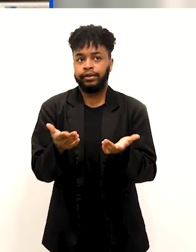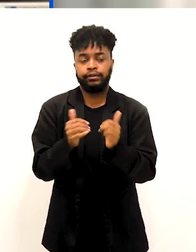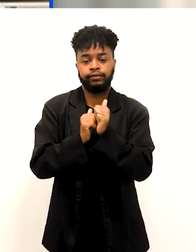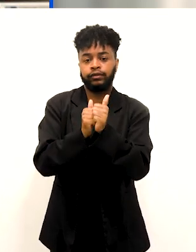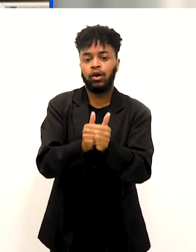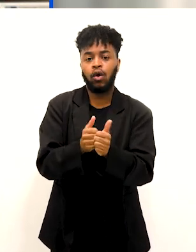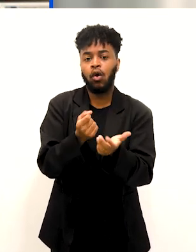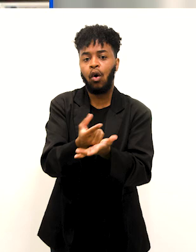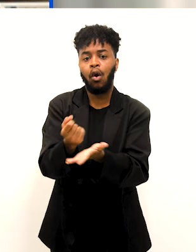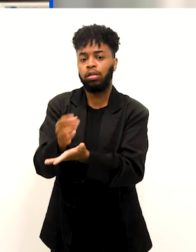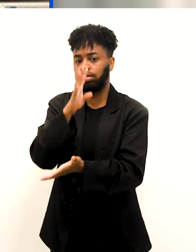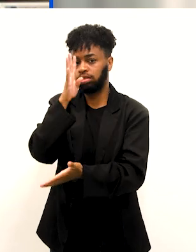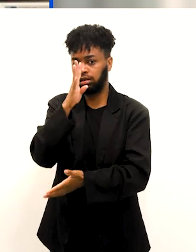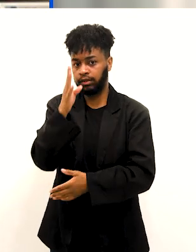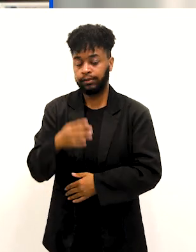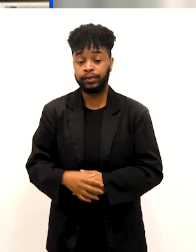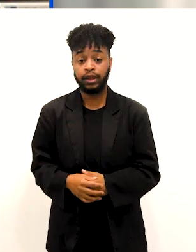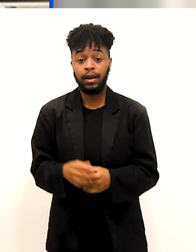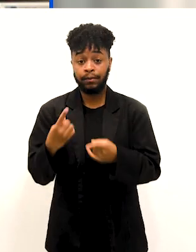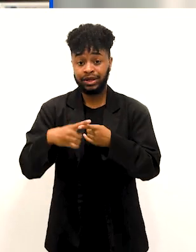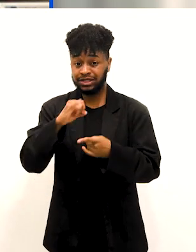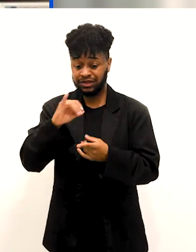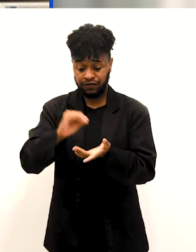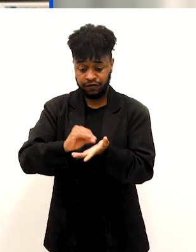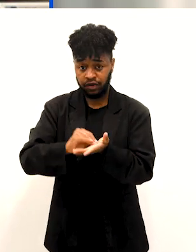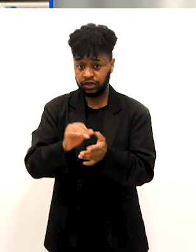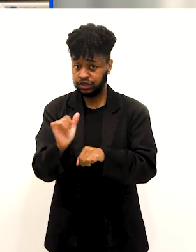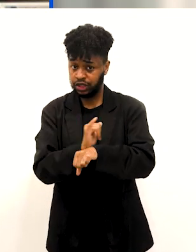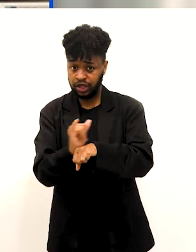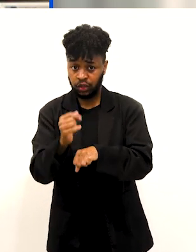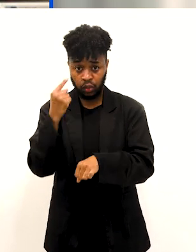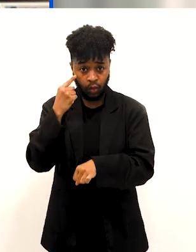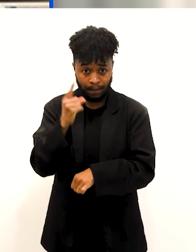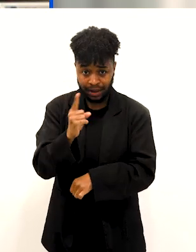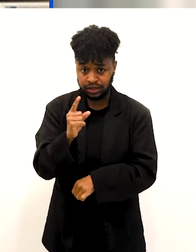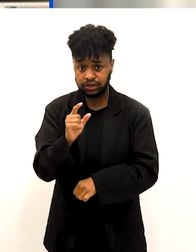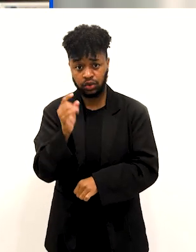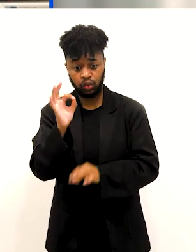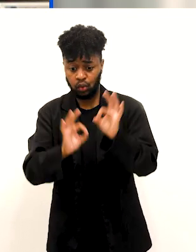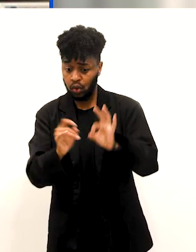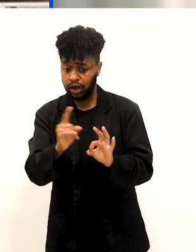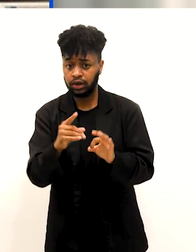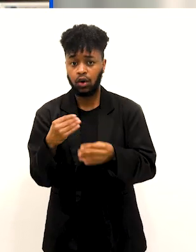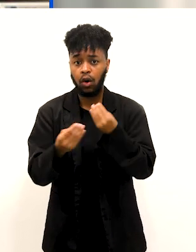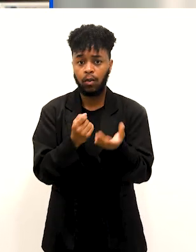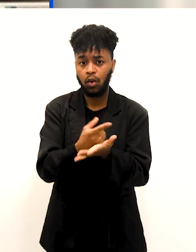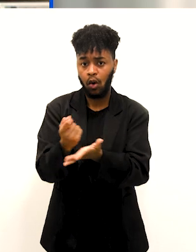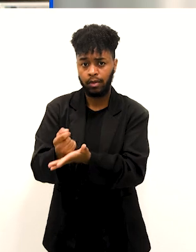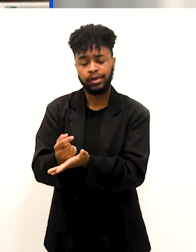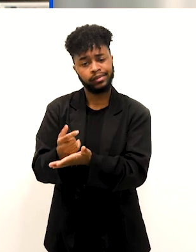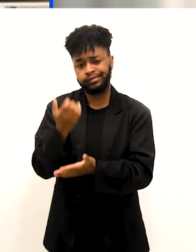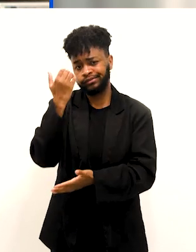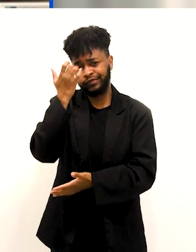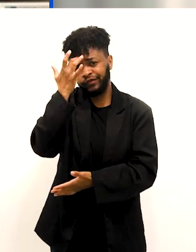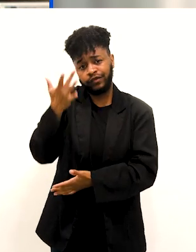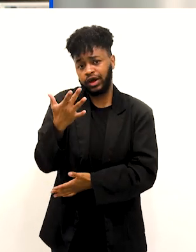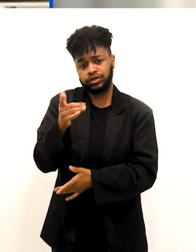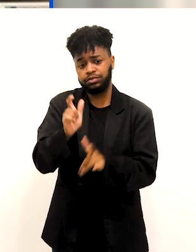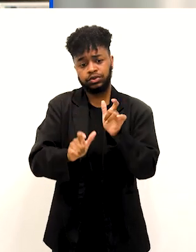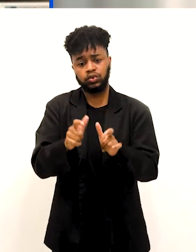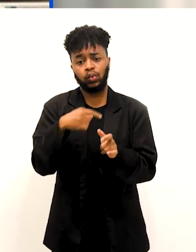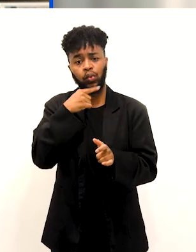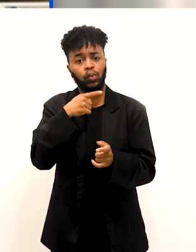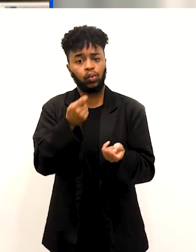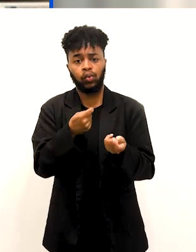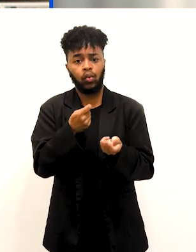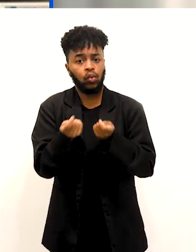consumo desequilibrada, né? Se não houver uma estratégia, se não parar para pensar e organizar essa maneira de consumir, é muito mais fácil as famílias